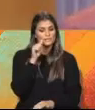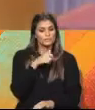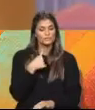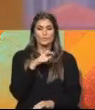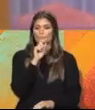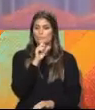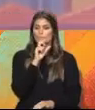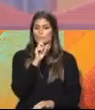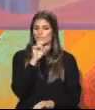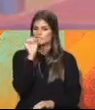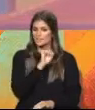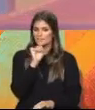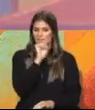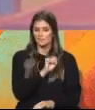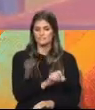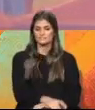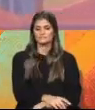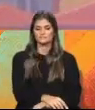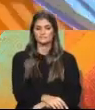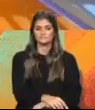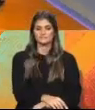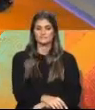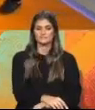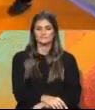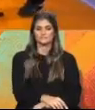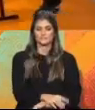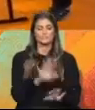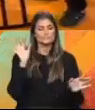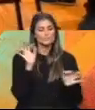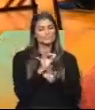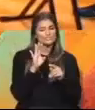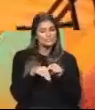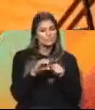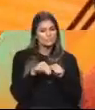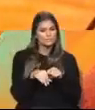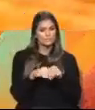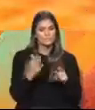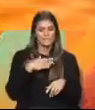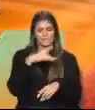eu possa cantar canções do vinho que